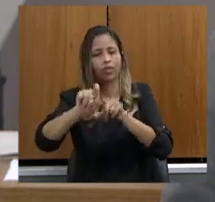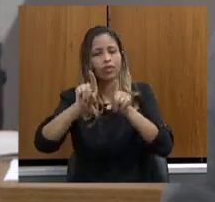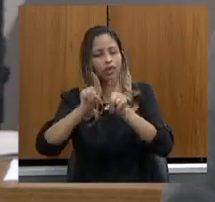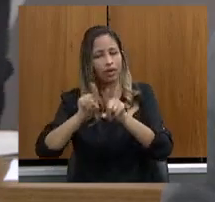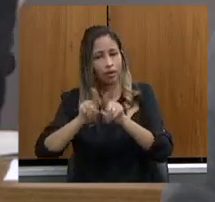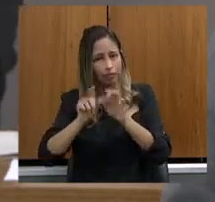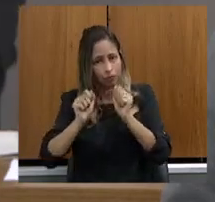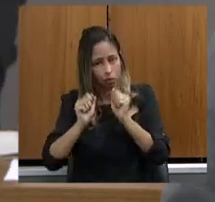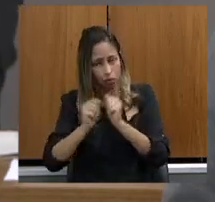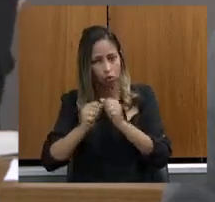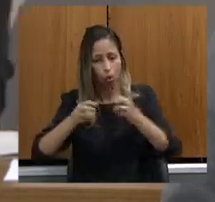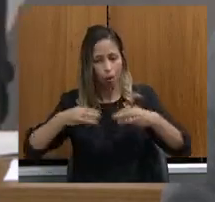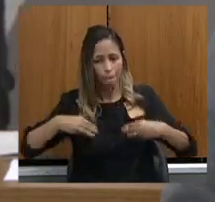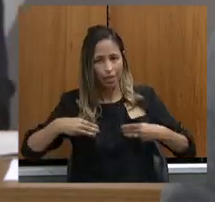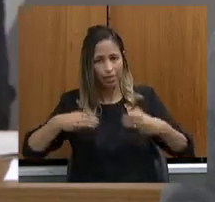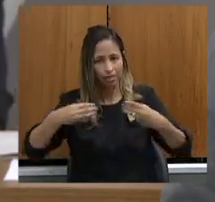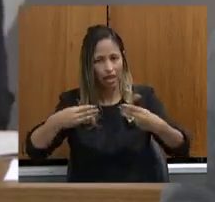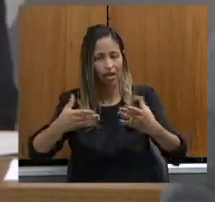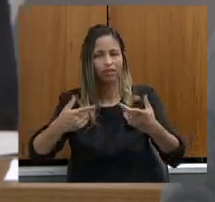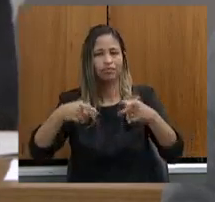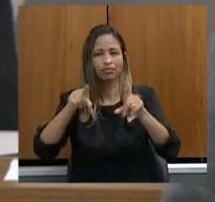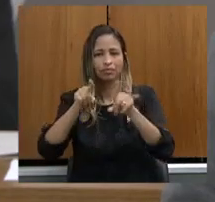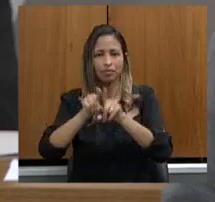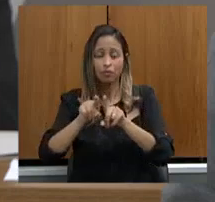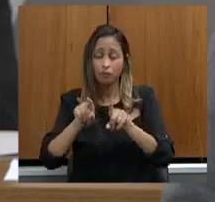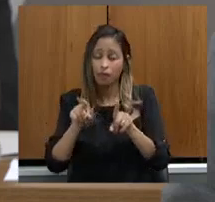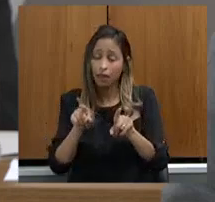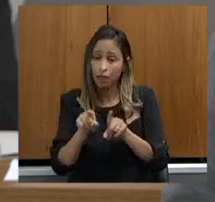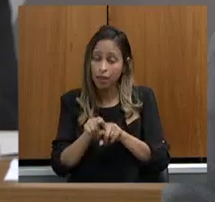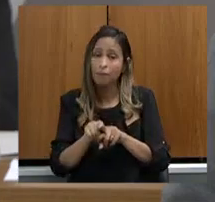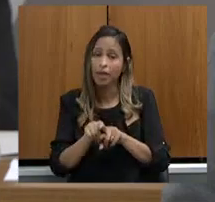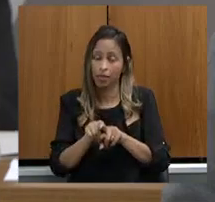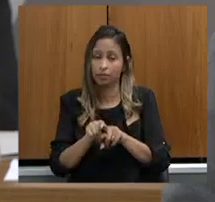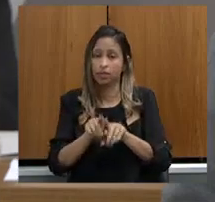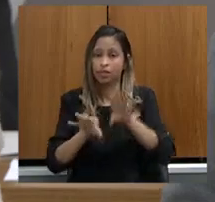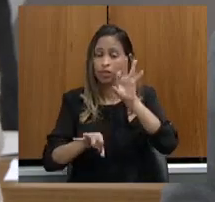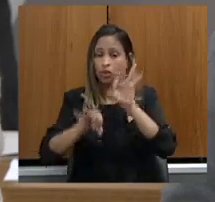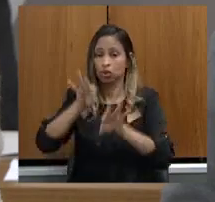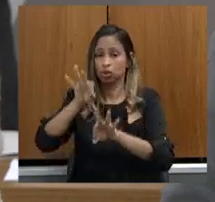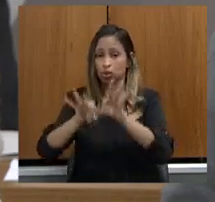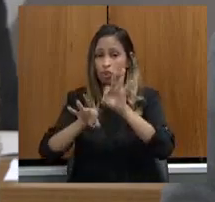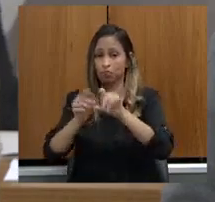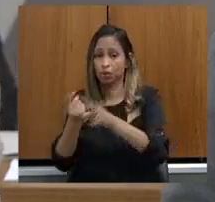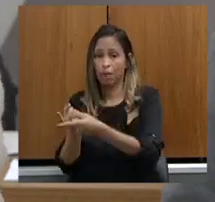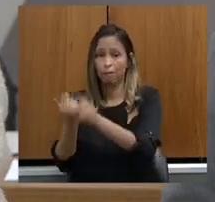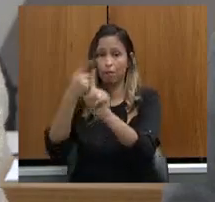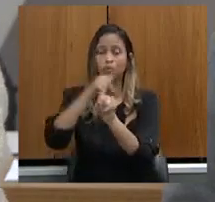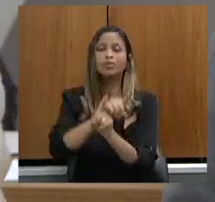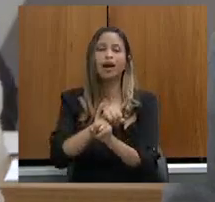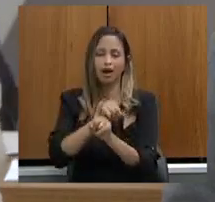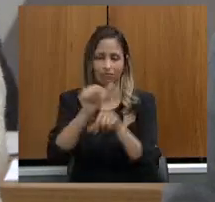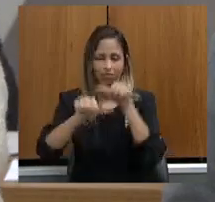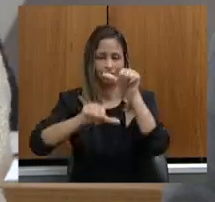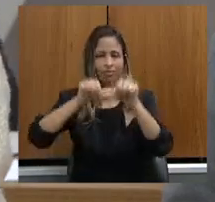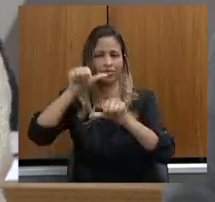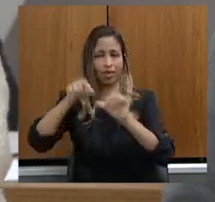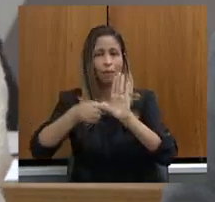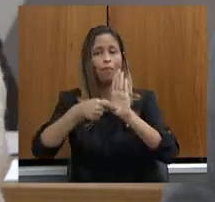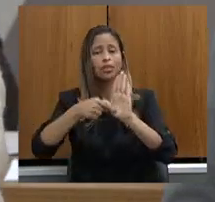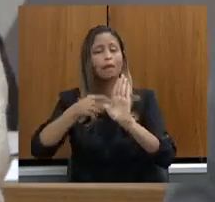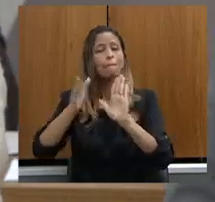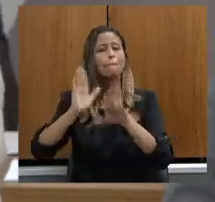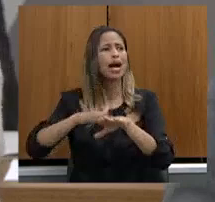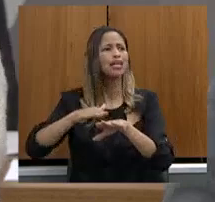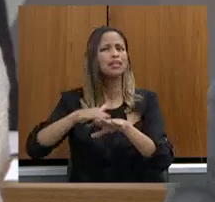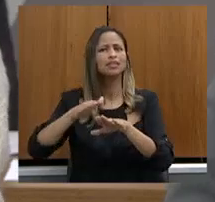por nós junto com os Ministérios públicos e pela defensoria é na justiça para a gente reverter esse modelo mudar esse modelo e trazer um modelo mais